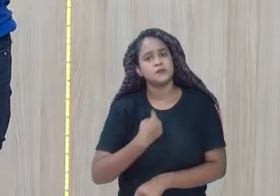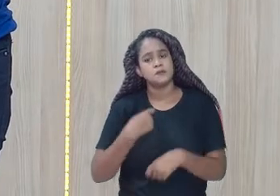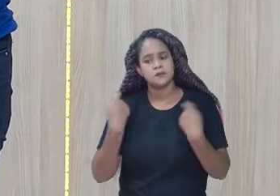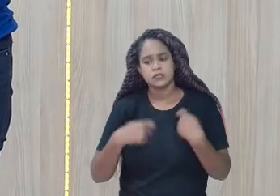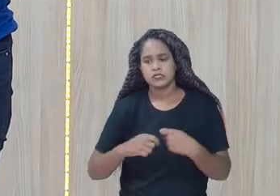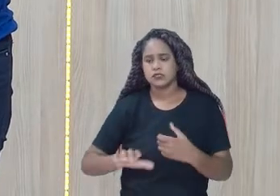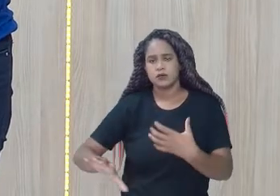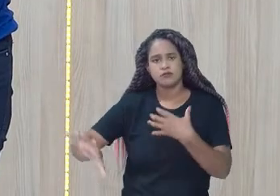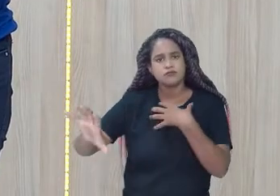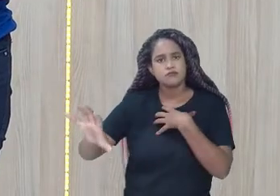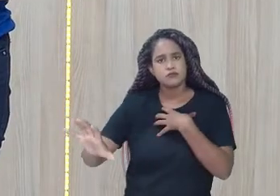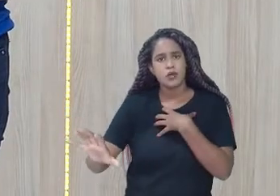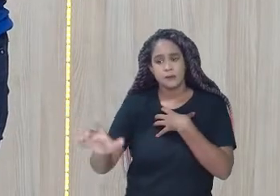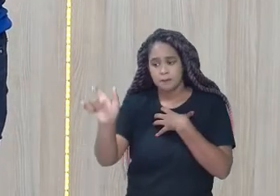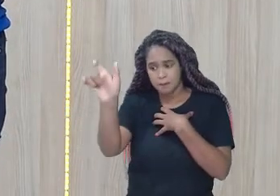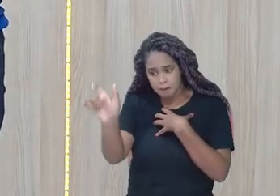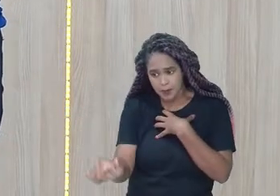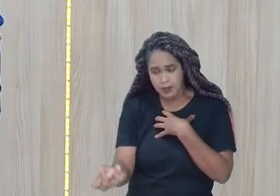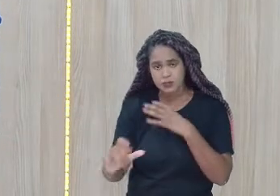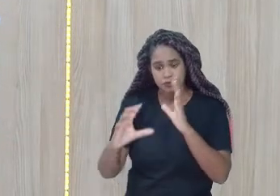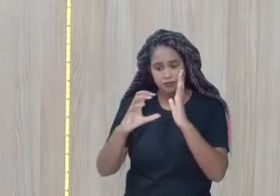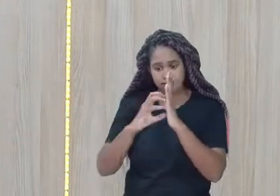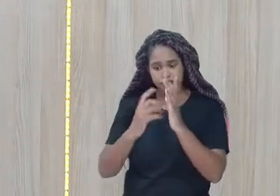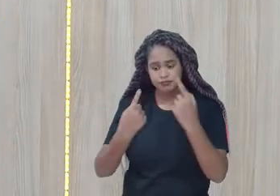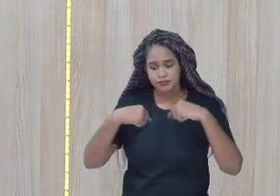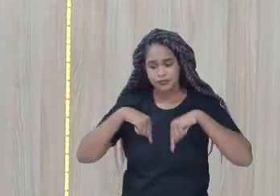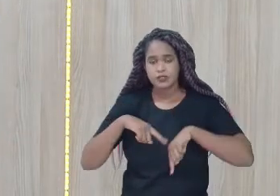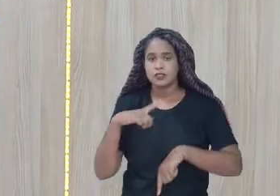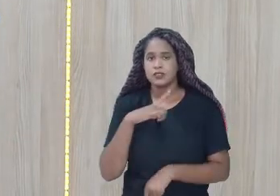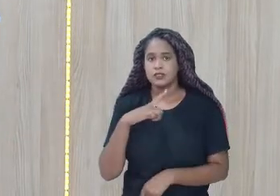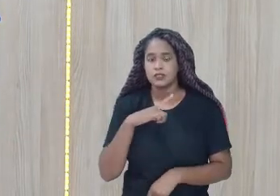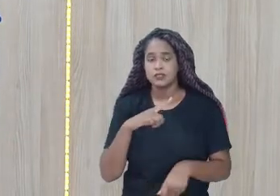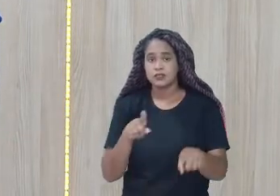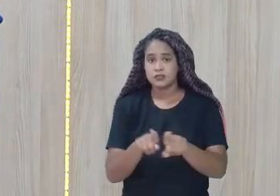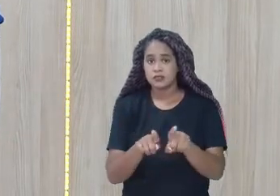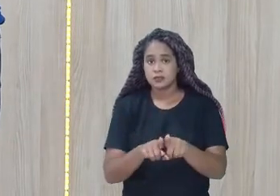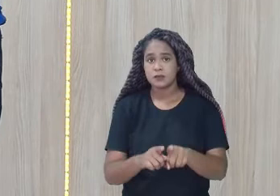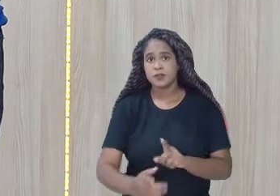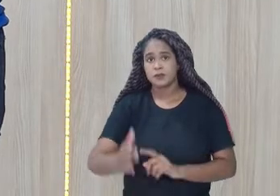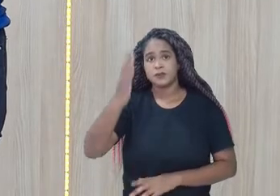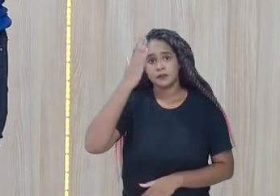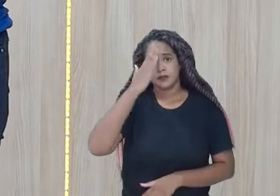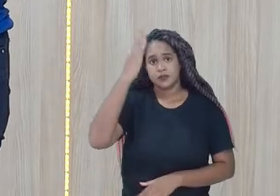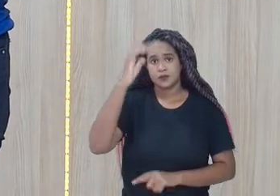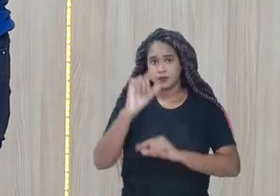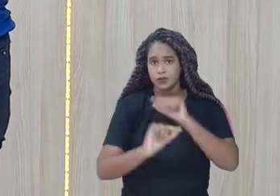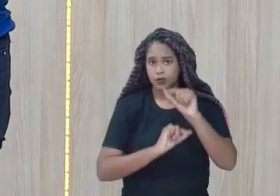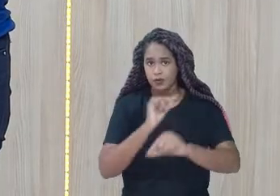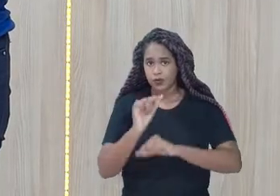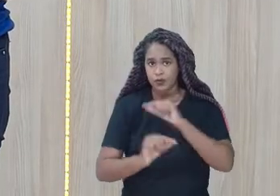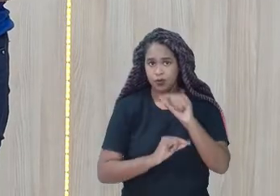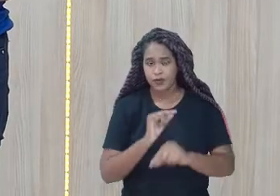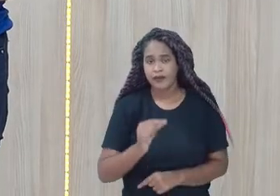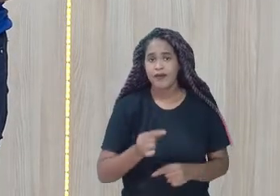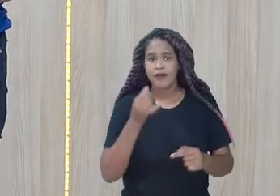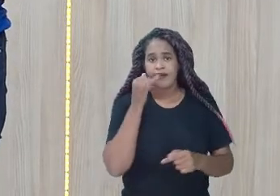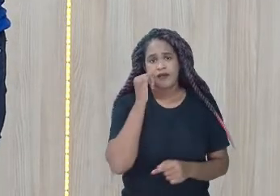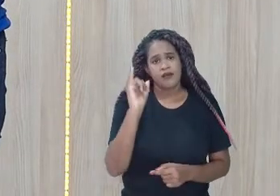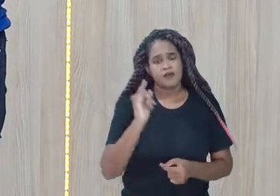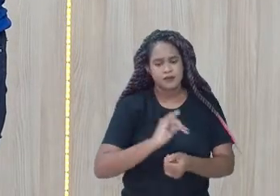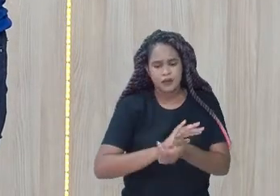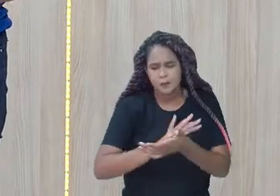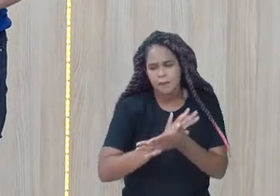a essas pessoas portadoras do vírus. E também, o principal é o preconceito contra essas pessoas.